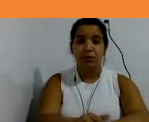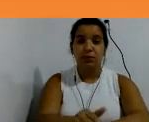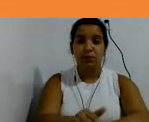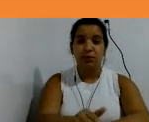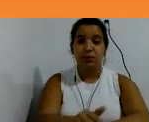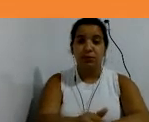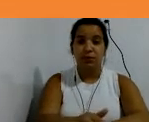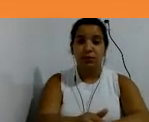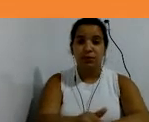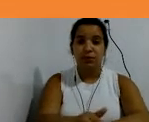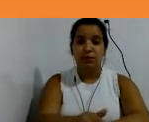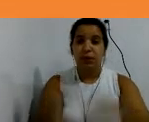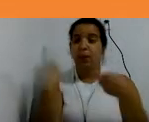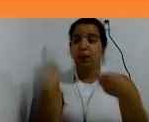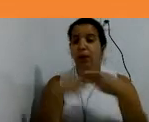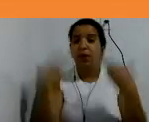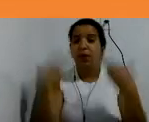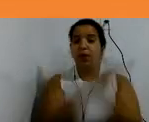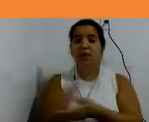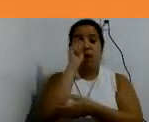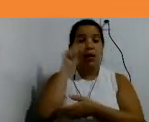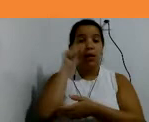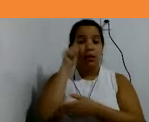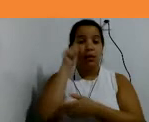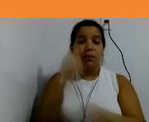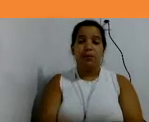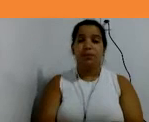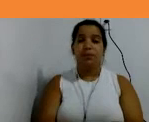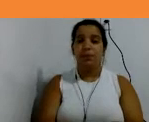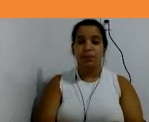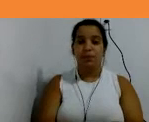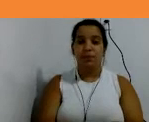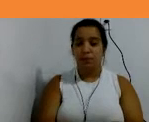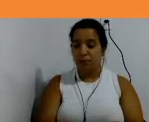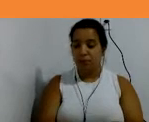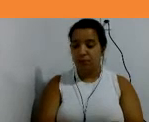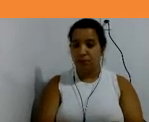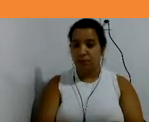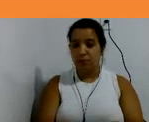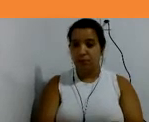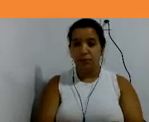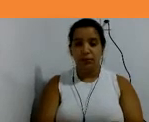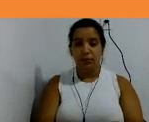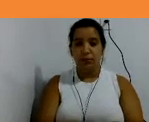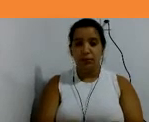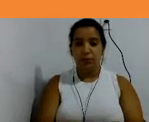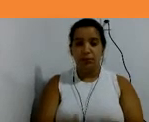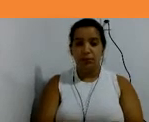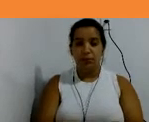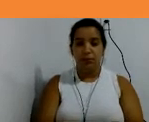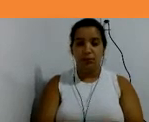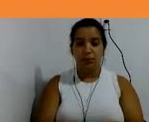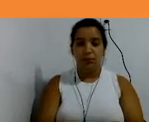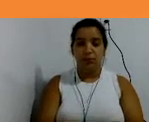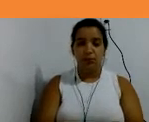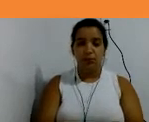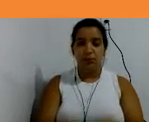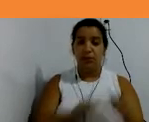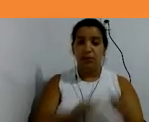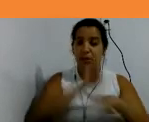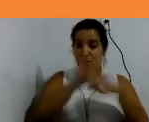Por que causa essa anemia e Vamos diminui voltar. os índices hematimétricos? Tá vendo aqui quando eles transformam